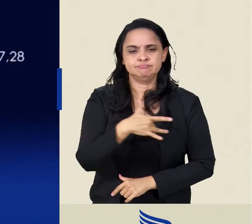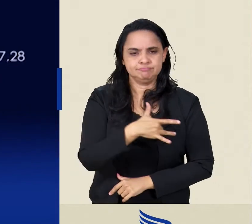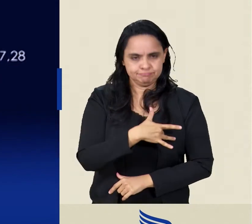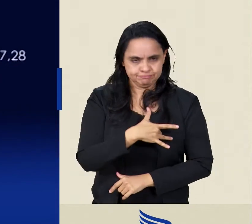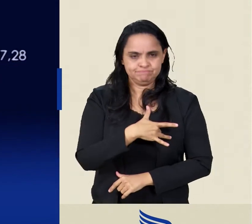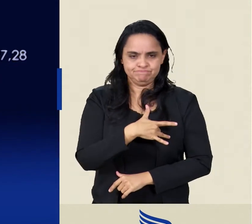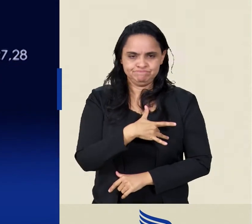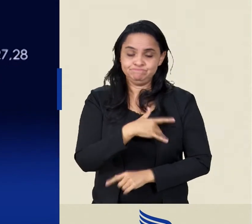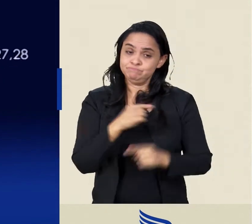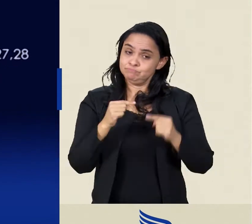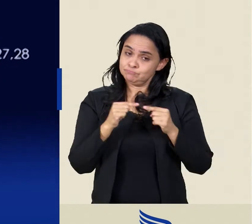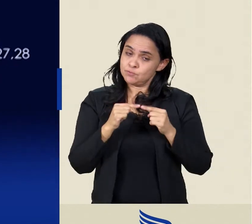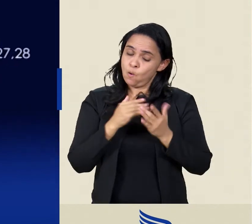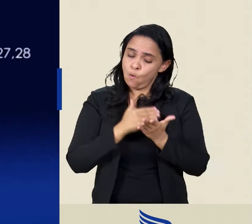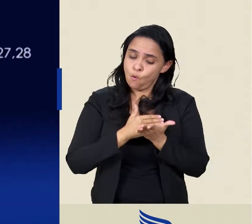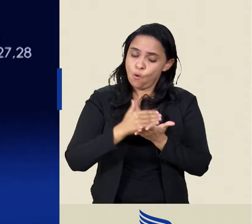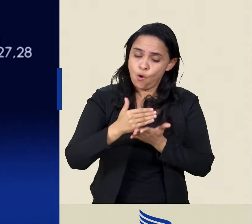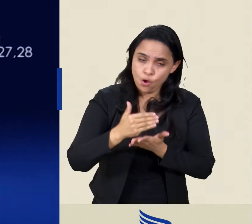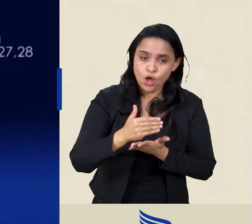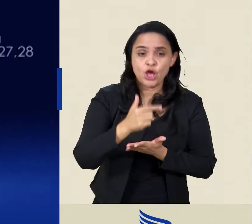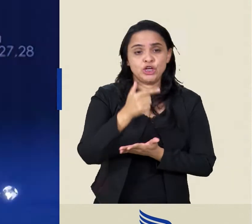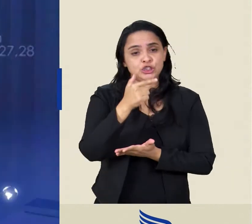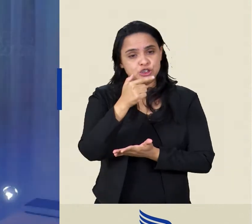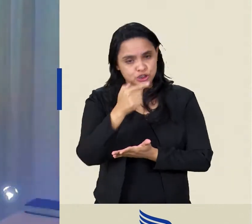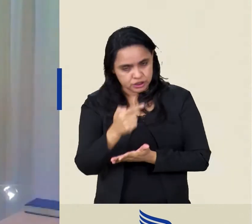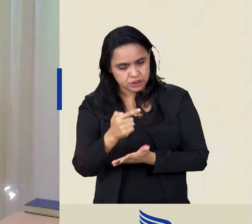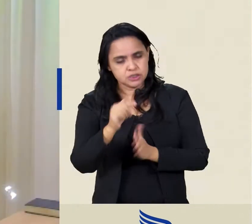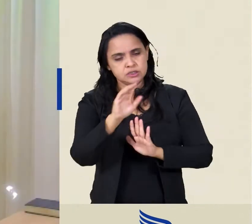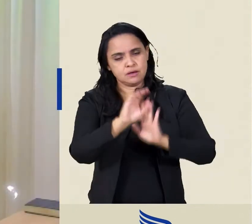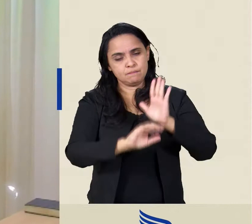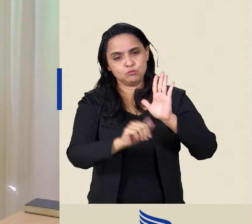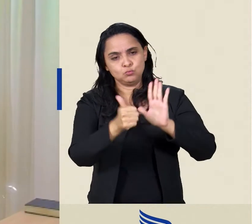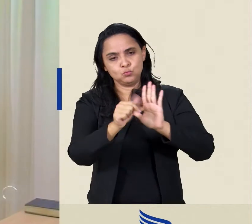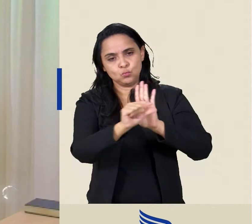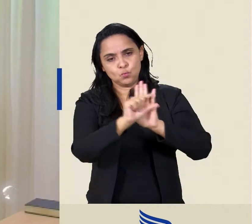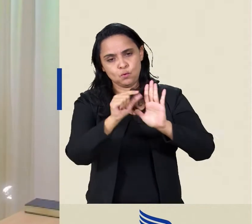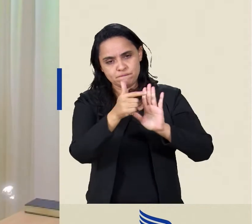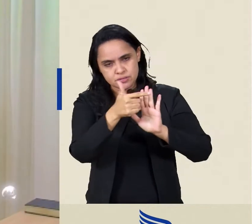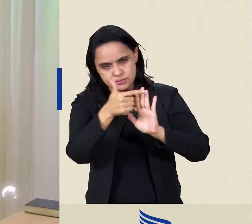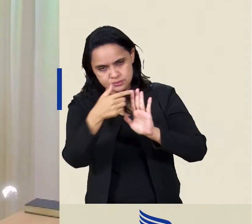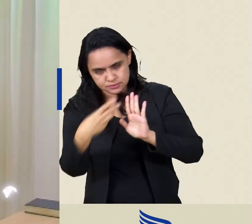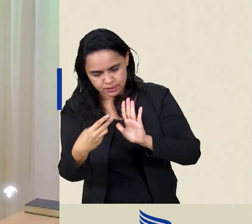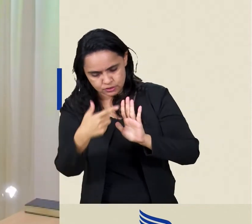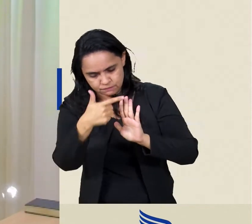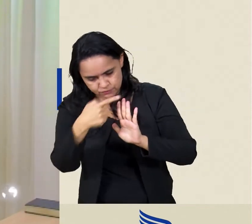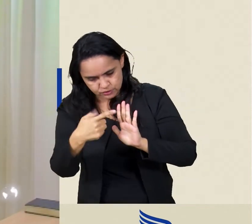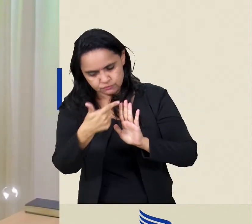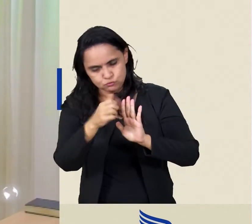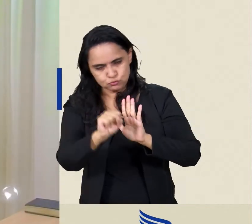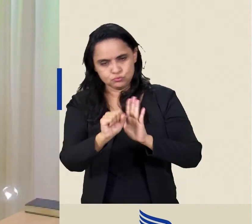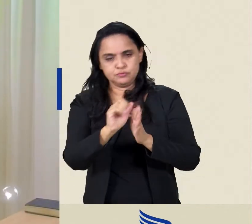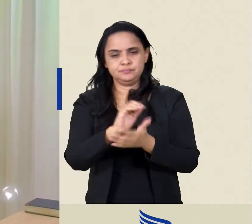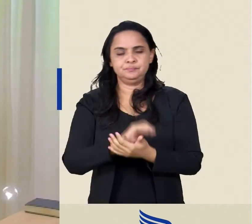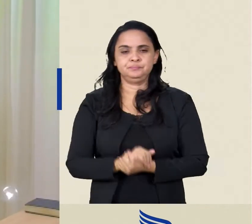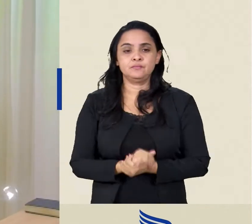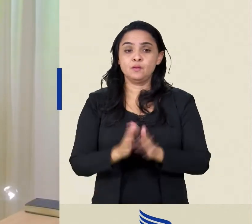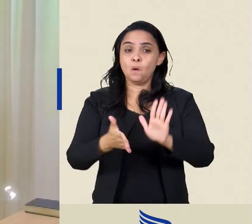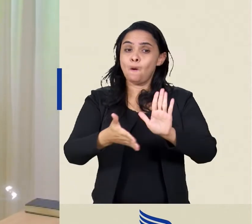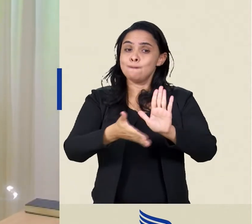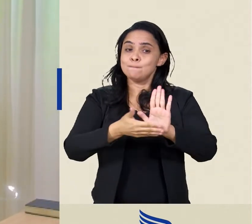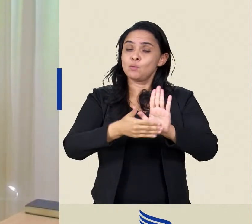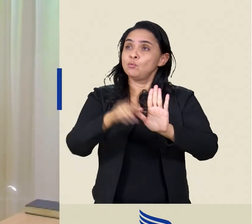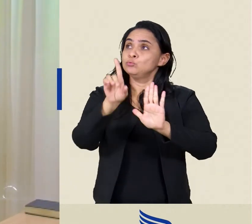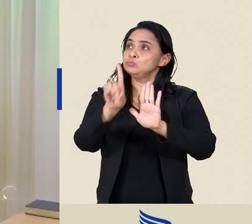com Gênesis capítulo 1, 27 e 28. Tem o propósito de Deus,